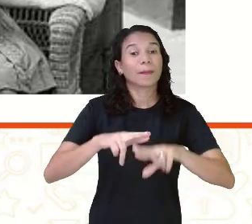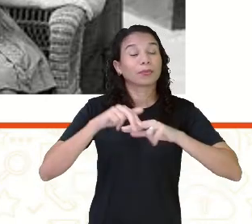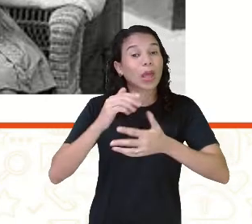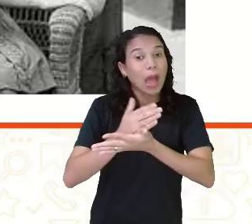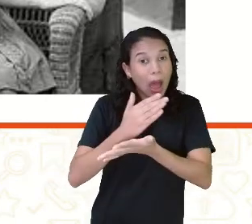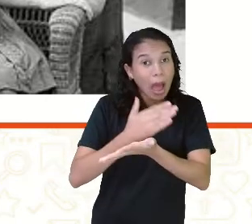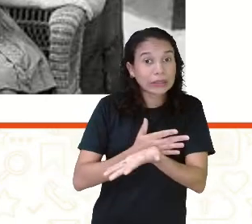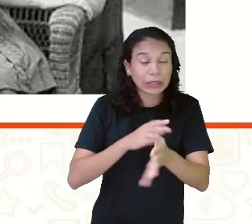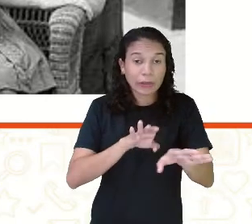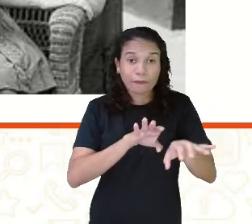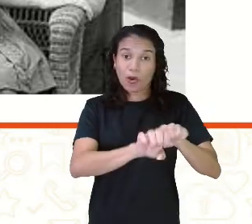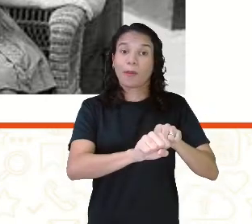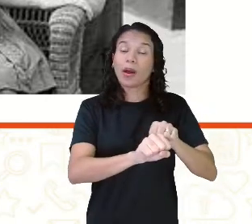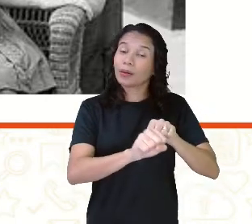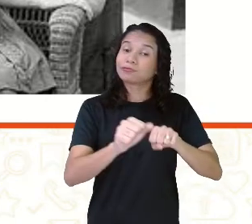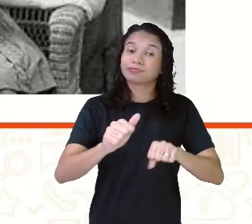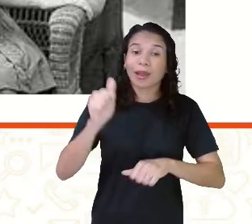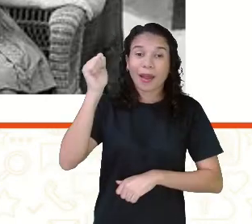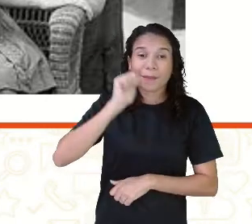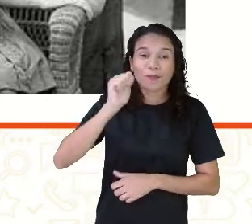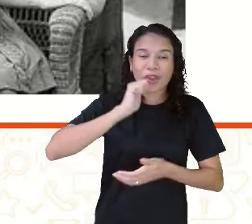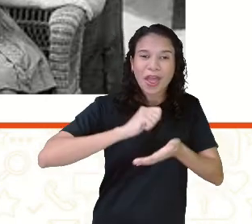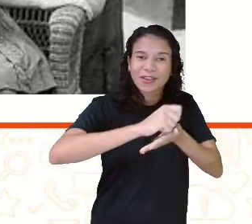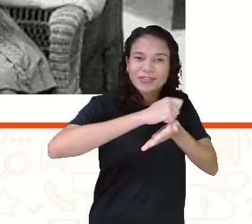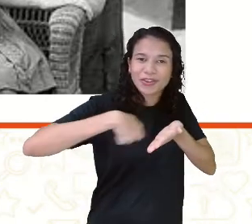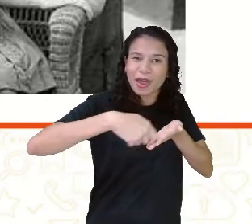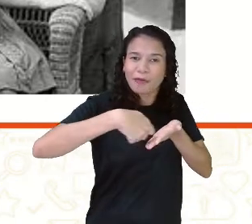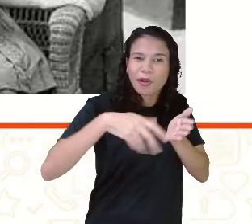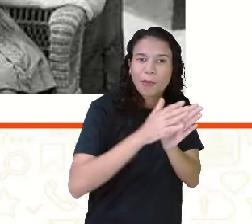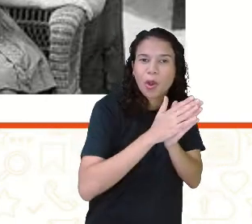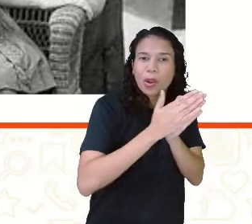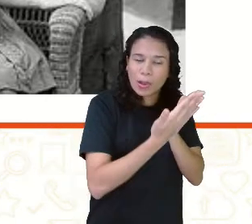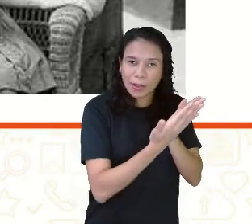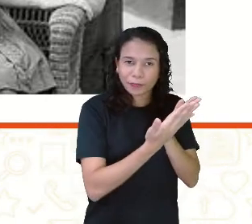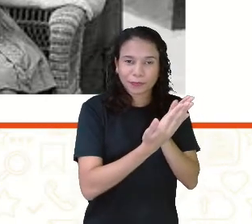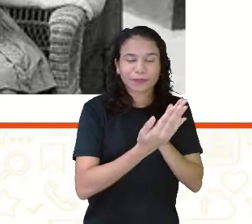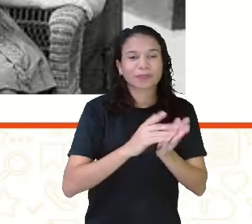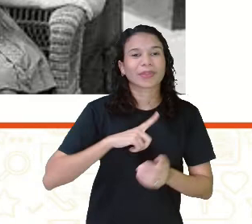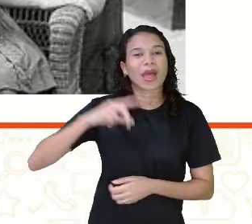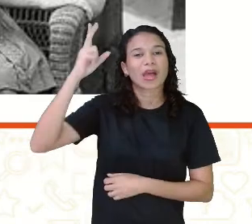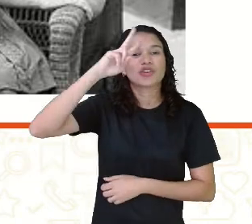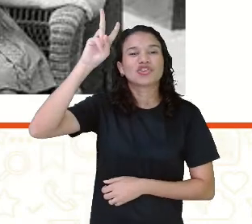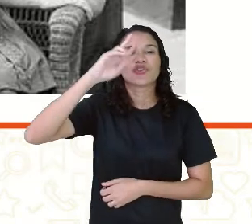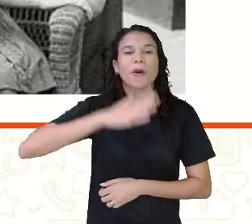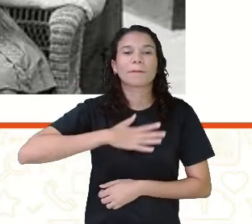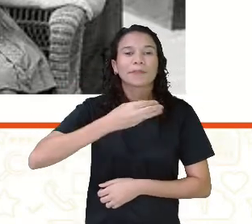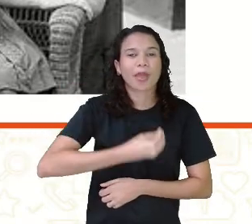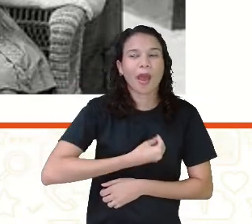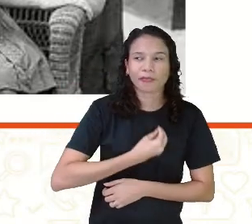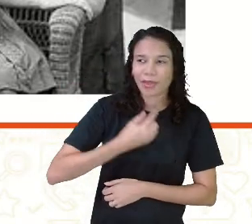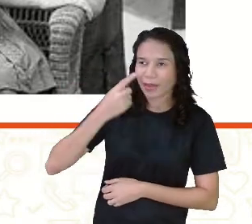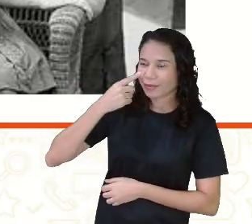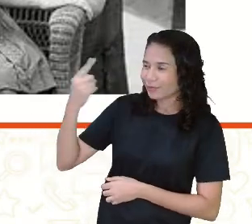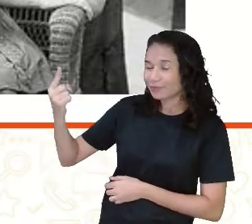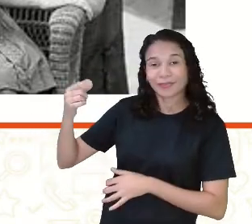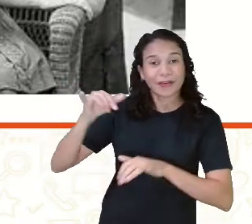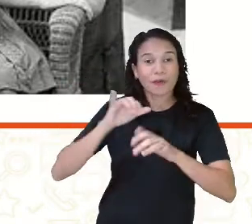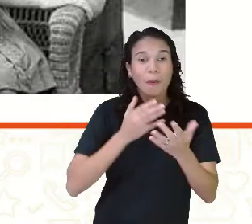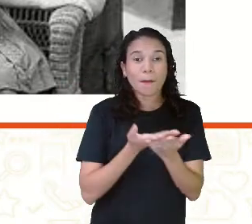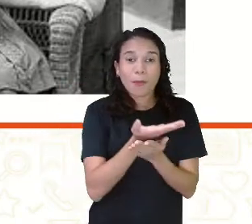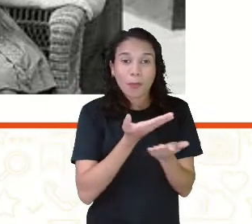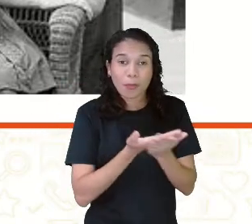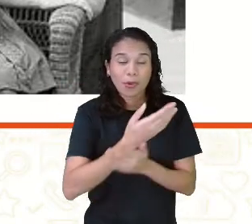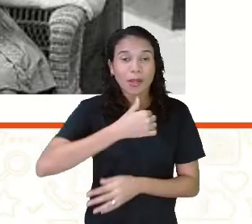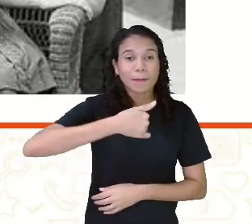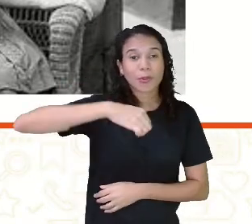Antes de se formar, Helen escreveu a autobiografia, que se chama A História da Minha Vida, né, que foi publicada em